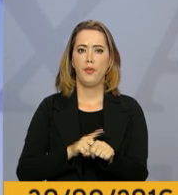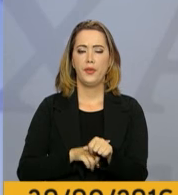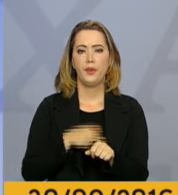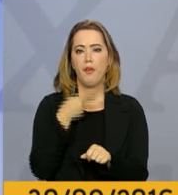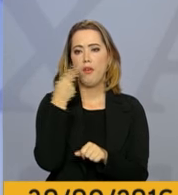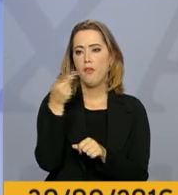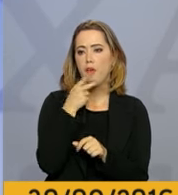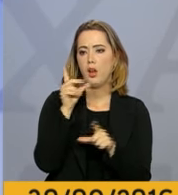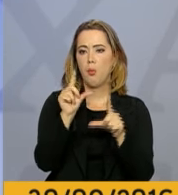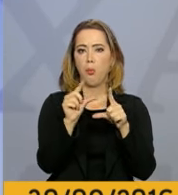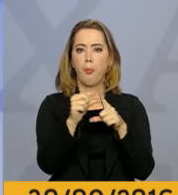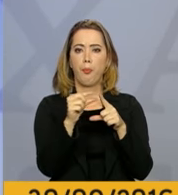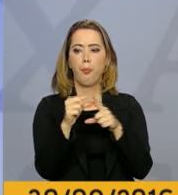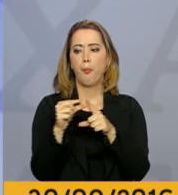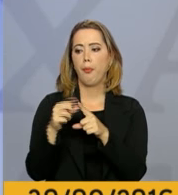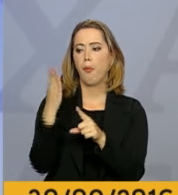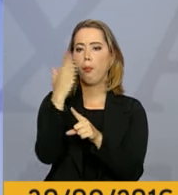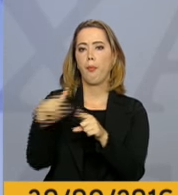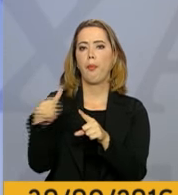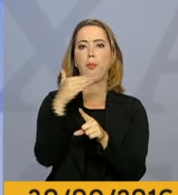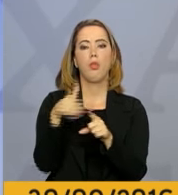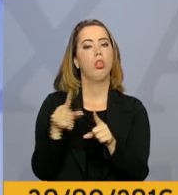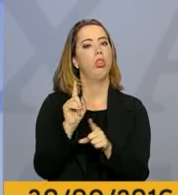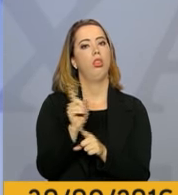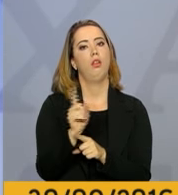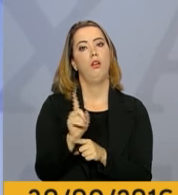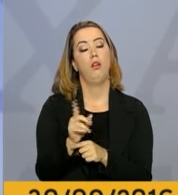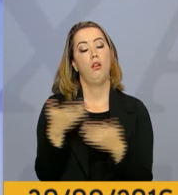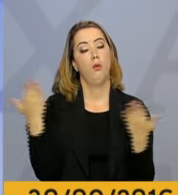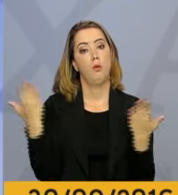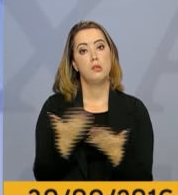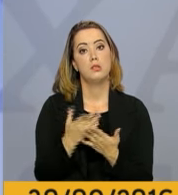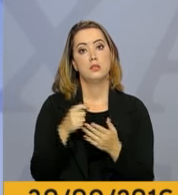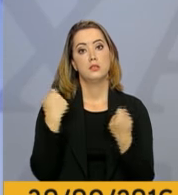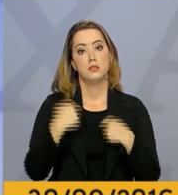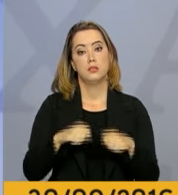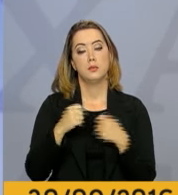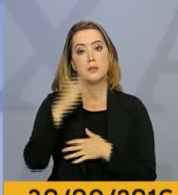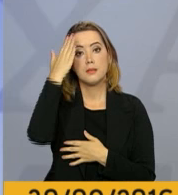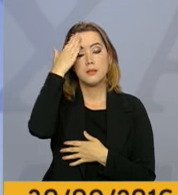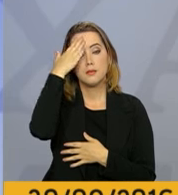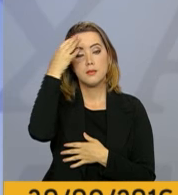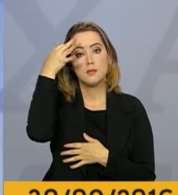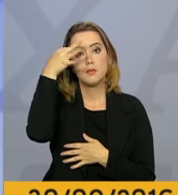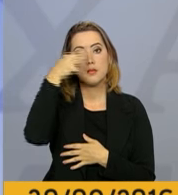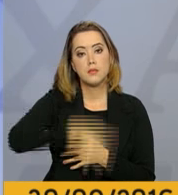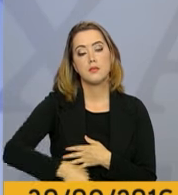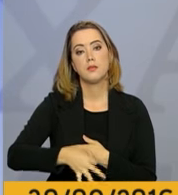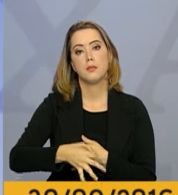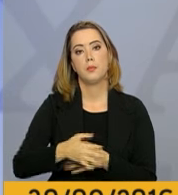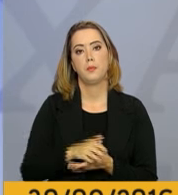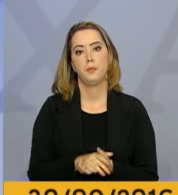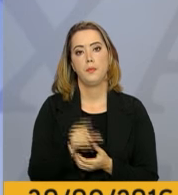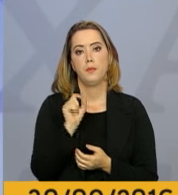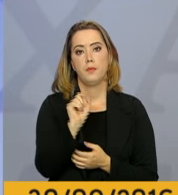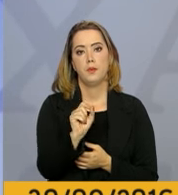palavras. Afinal, sem diagnósticos precisos, não há